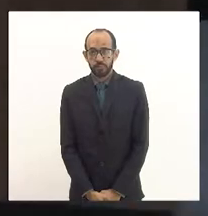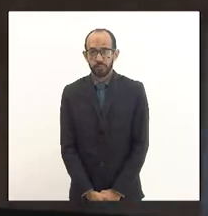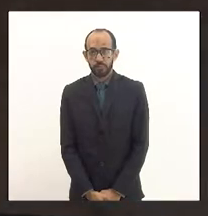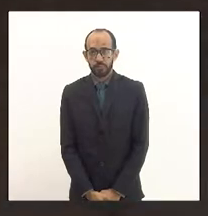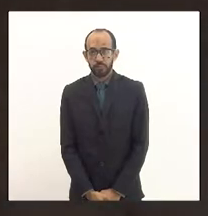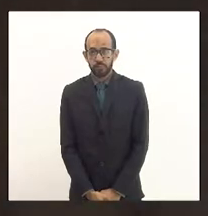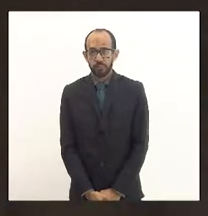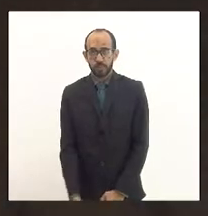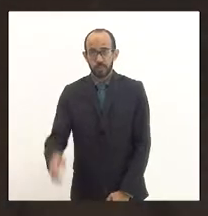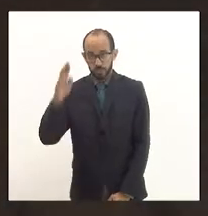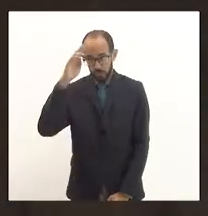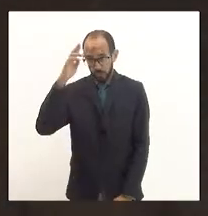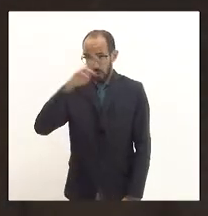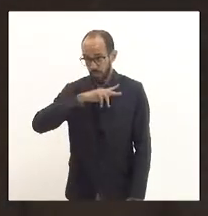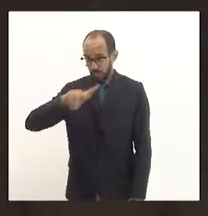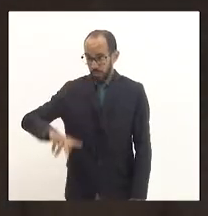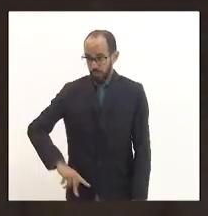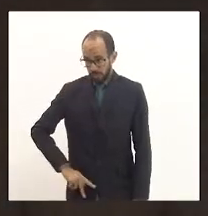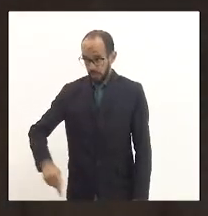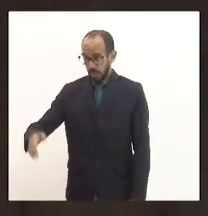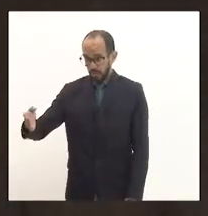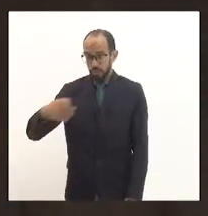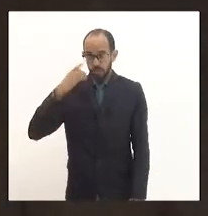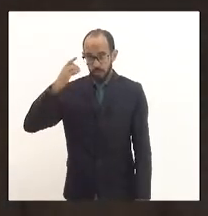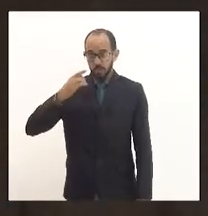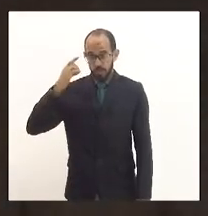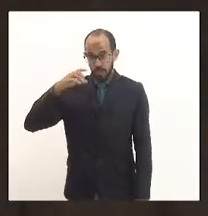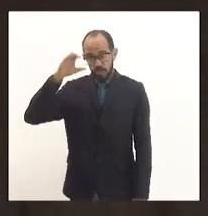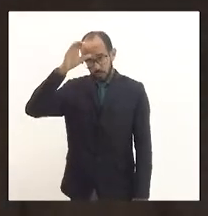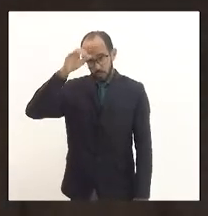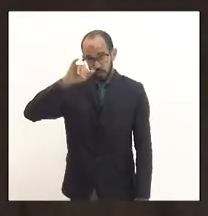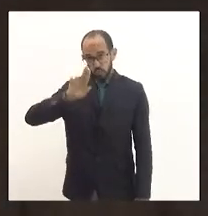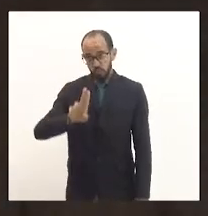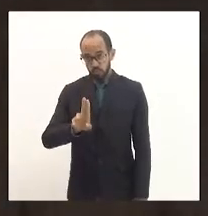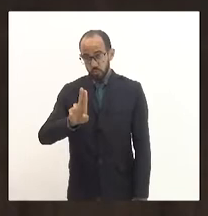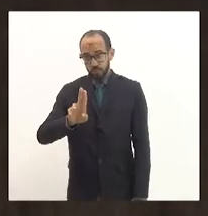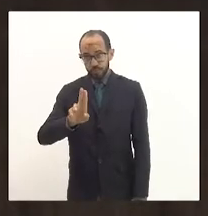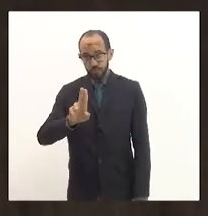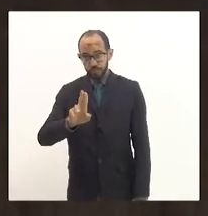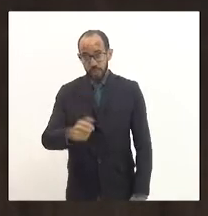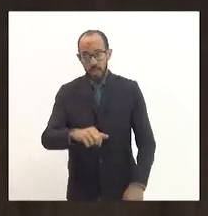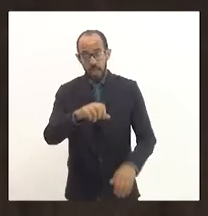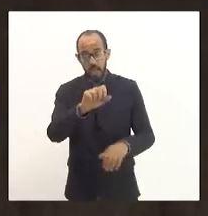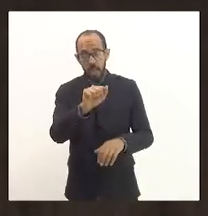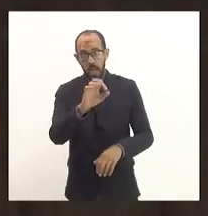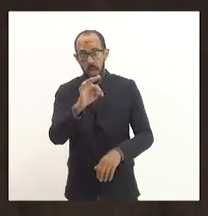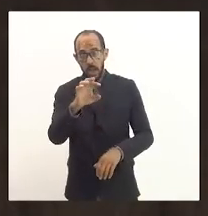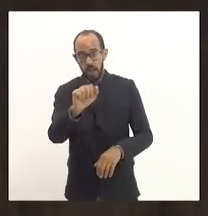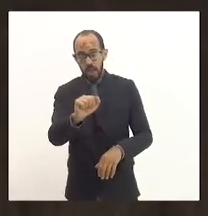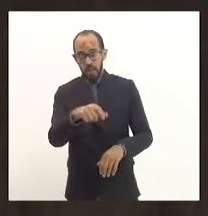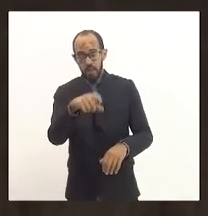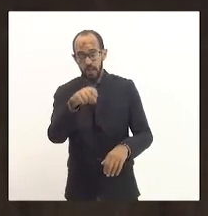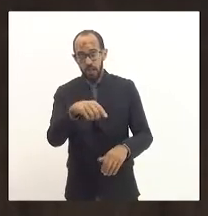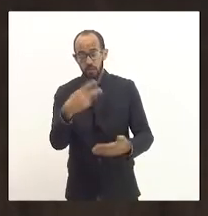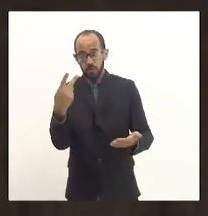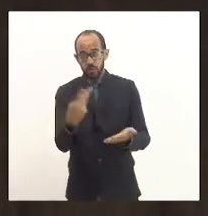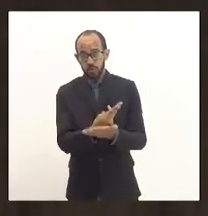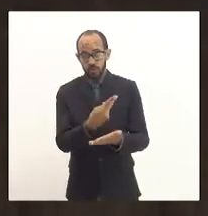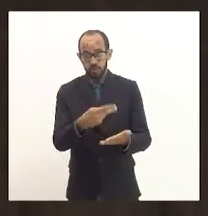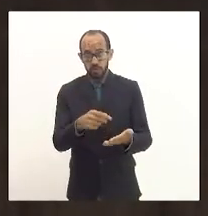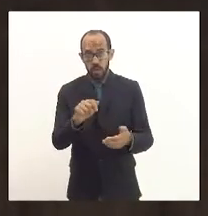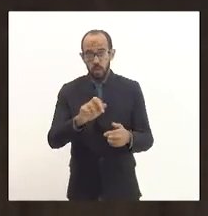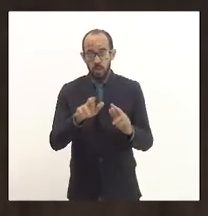a senhora Presidente Deputado a tia Ju a ata reflete com exatidão o